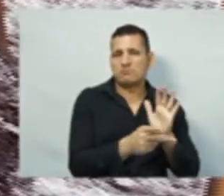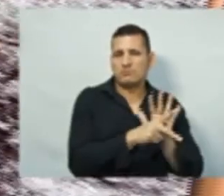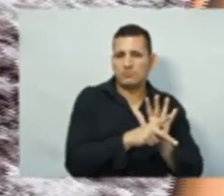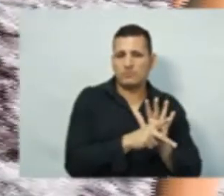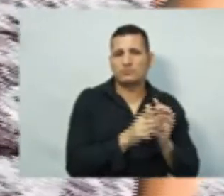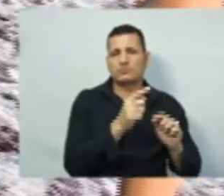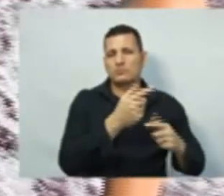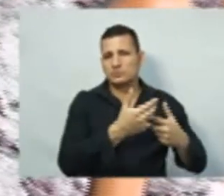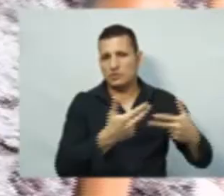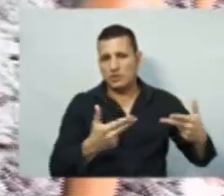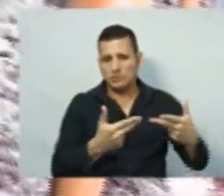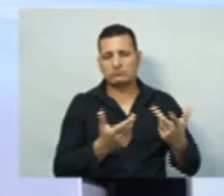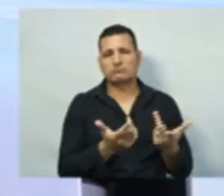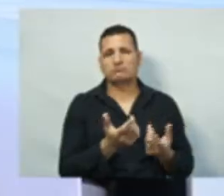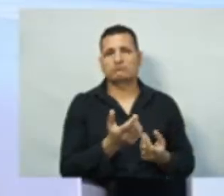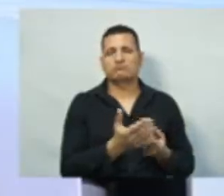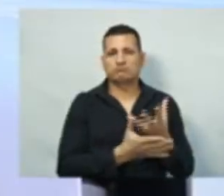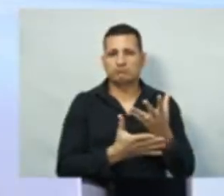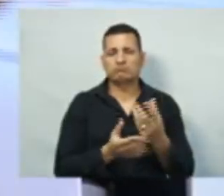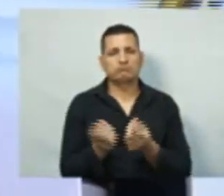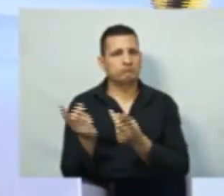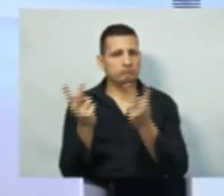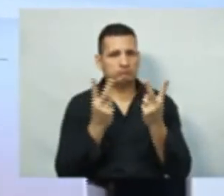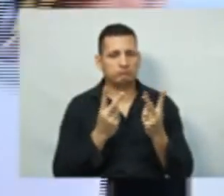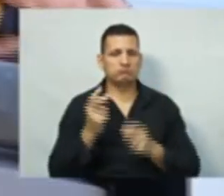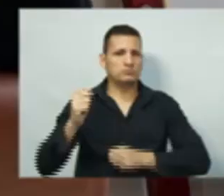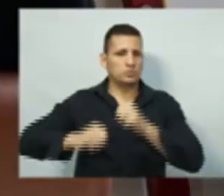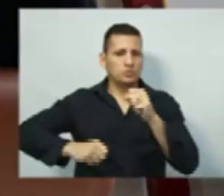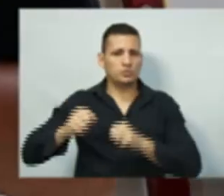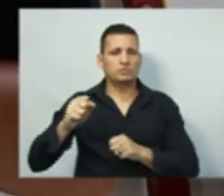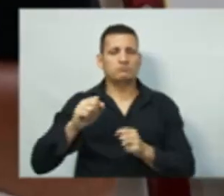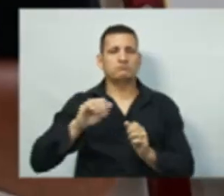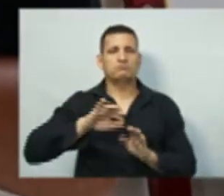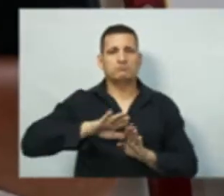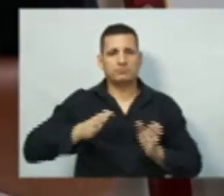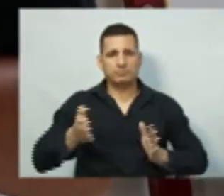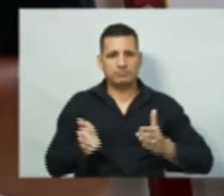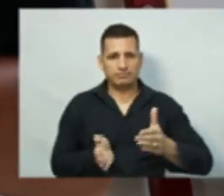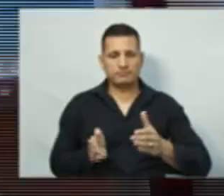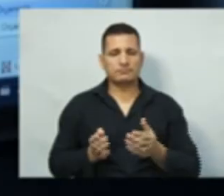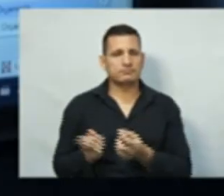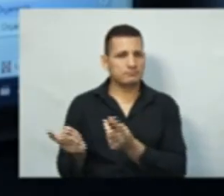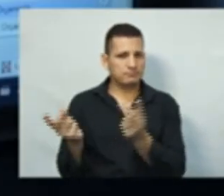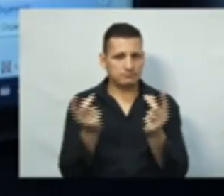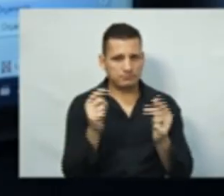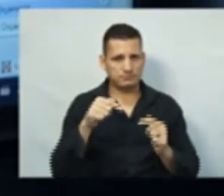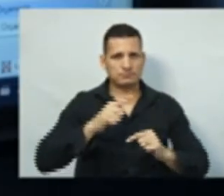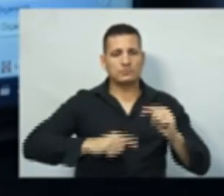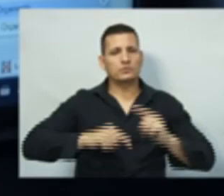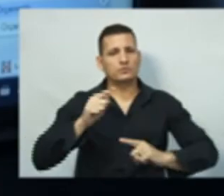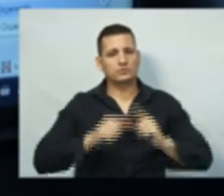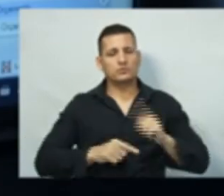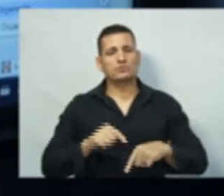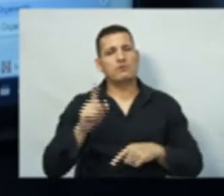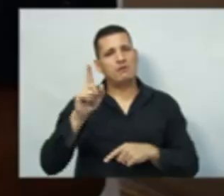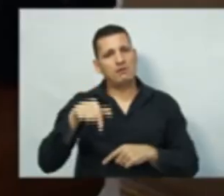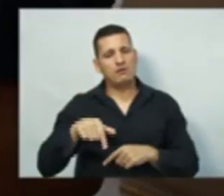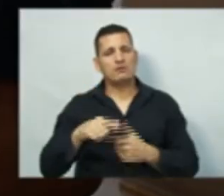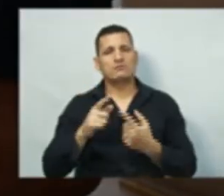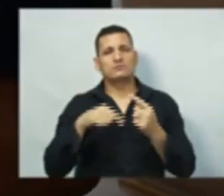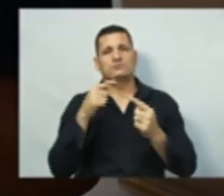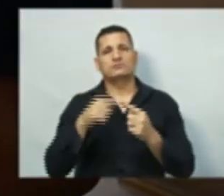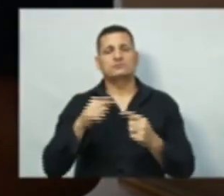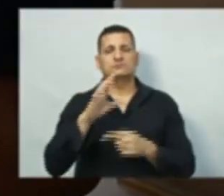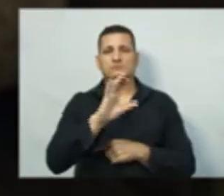produzindo, beneficiando, industrializando, embalando e comercializando o produto é a função de uma cooperativa